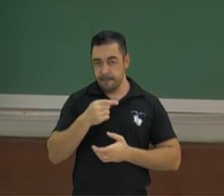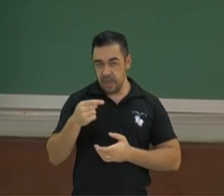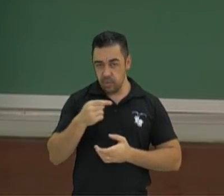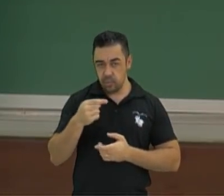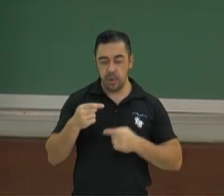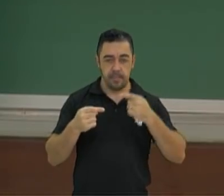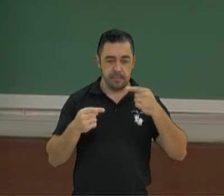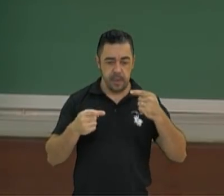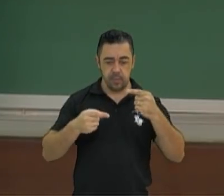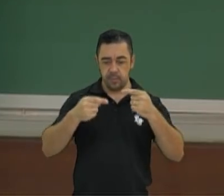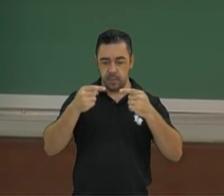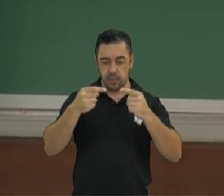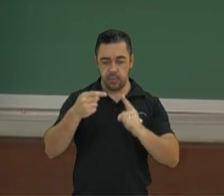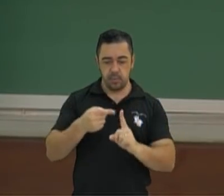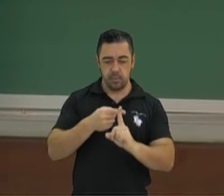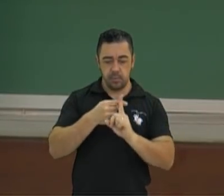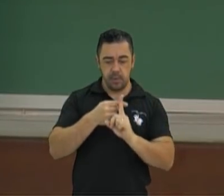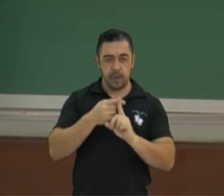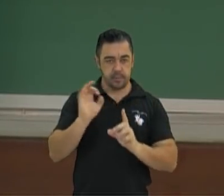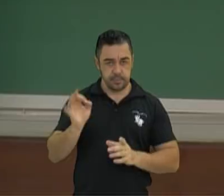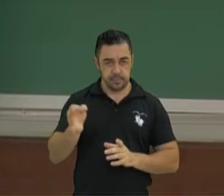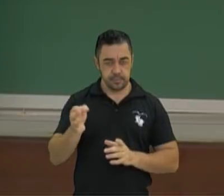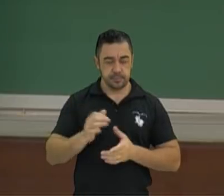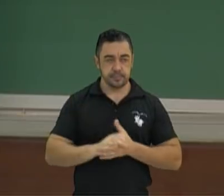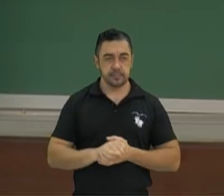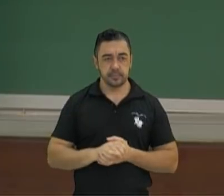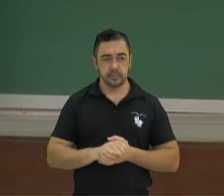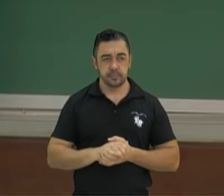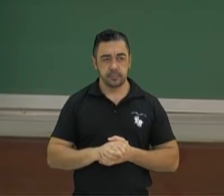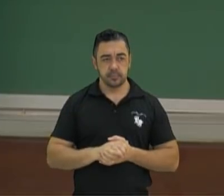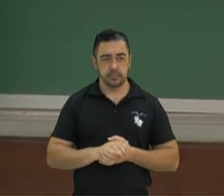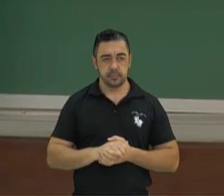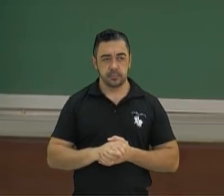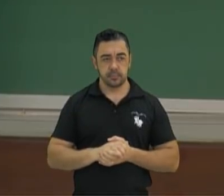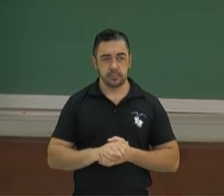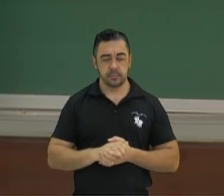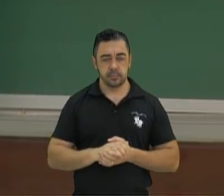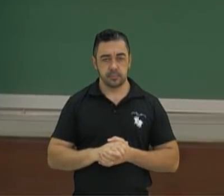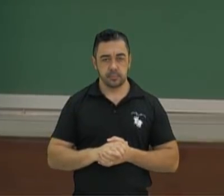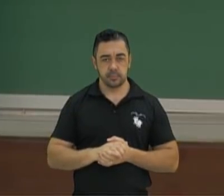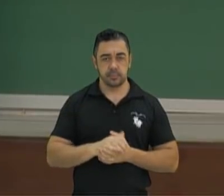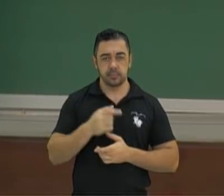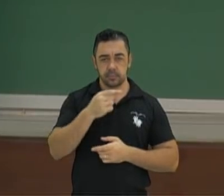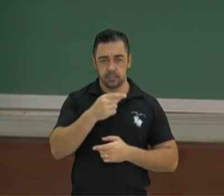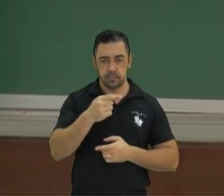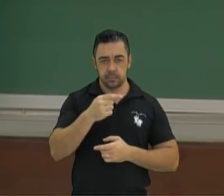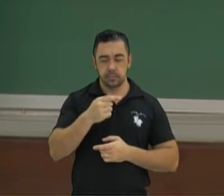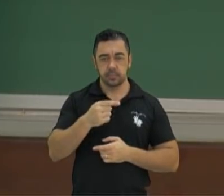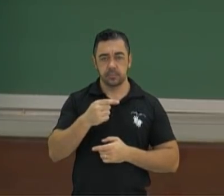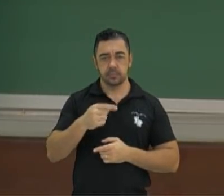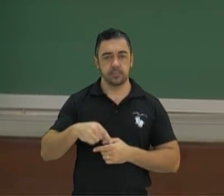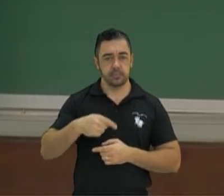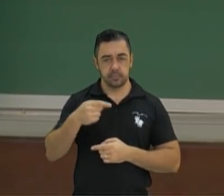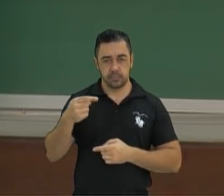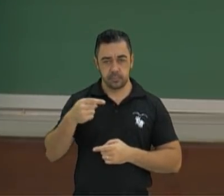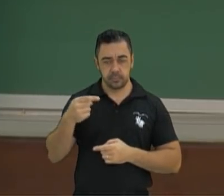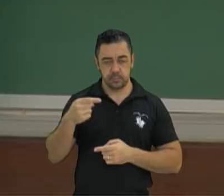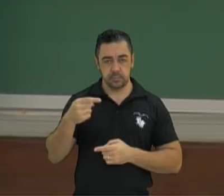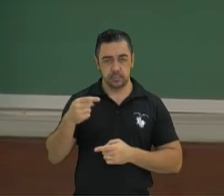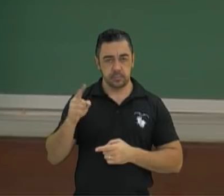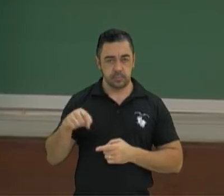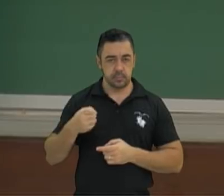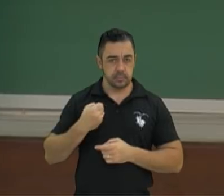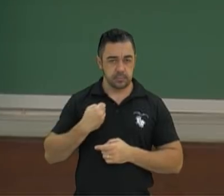pessoal? Esse menos aqui está correto, tá? Então, vamos lá, ó, menos, esse menos é o menos